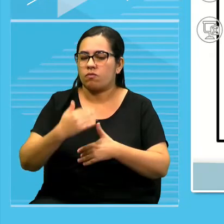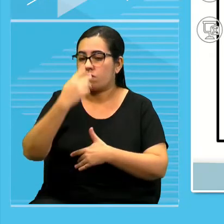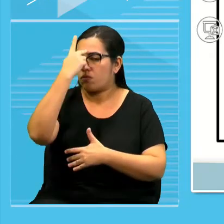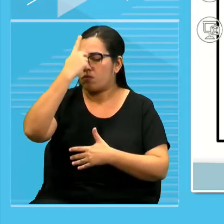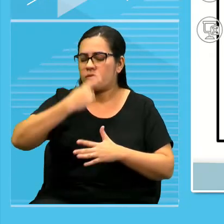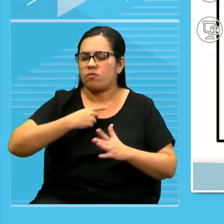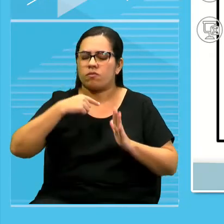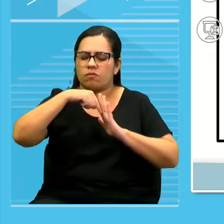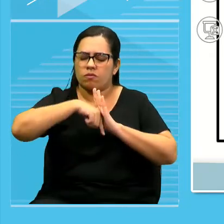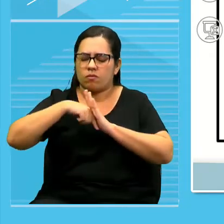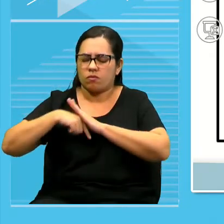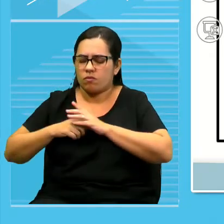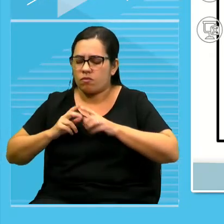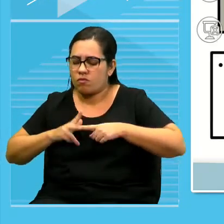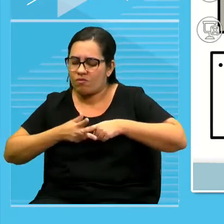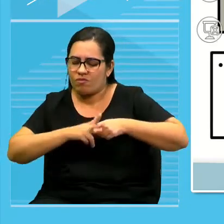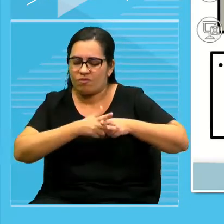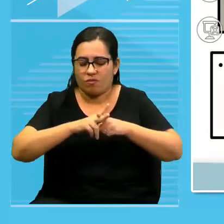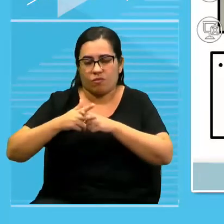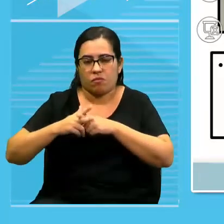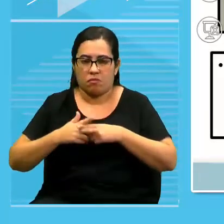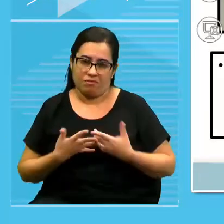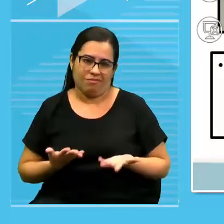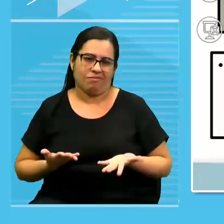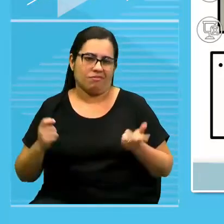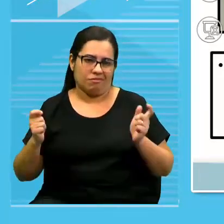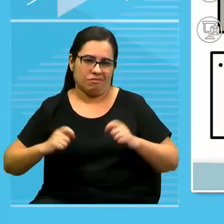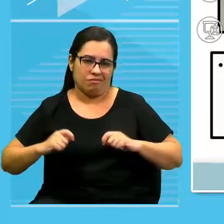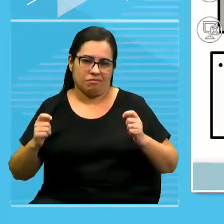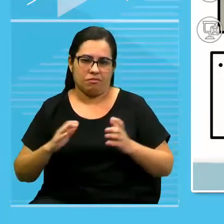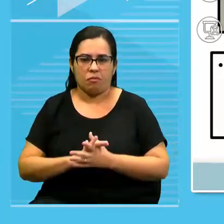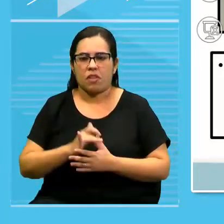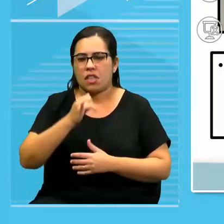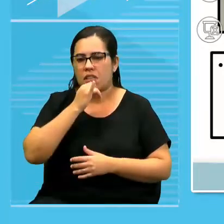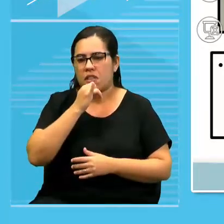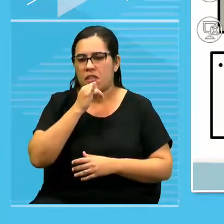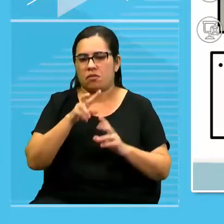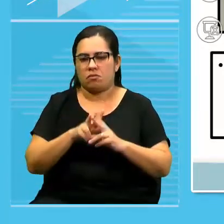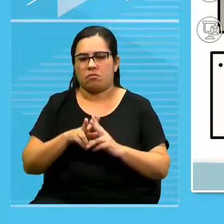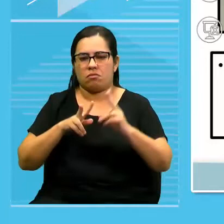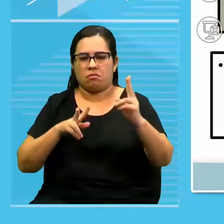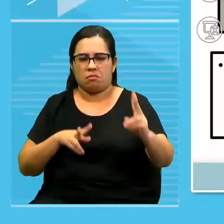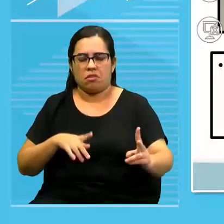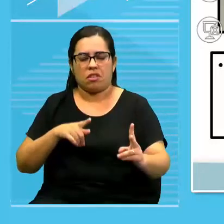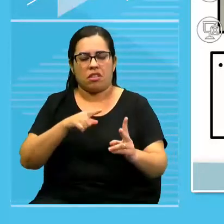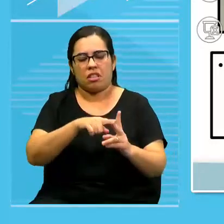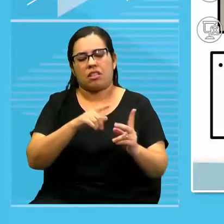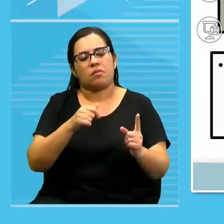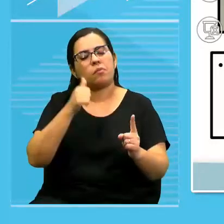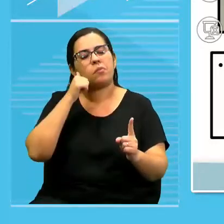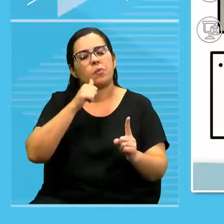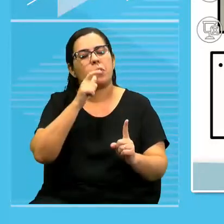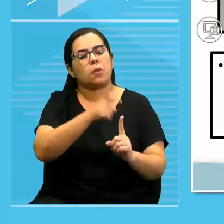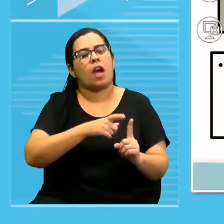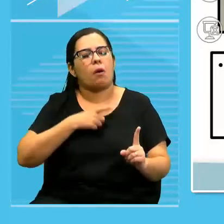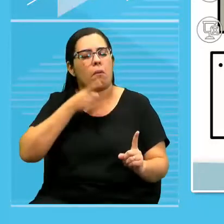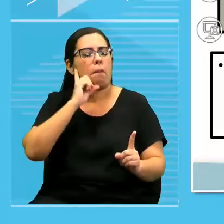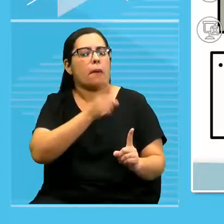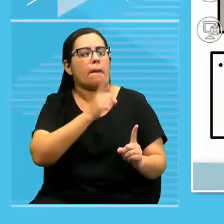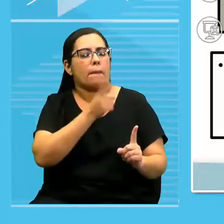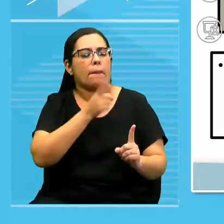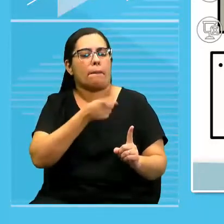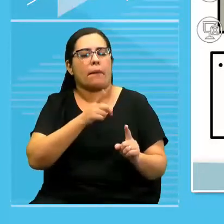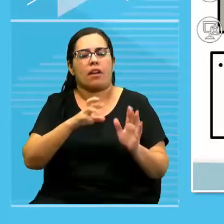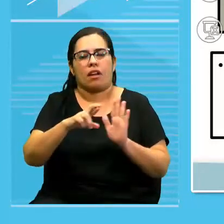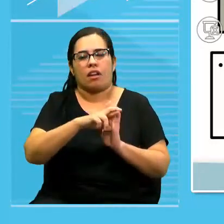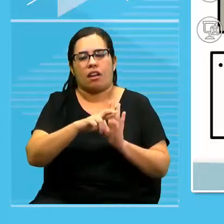mesmo não tem como eu chegar aqui para Ana Cristina que tá assistindo a nossa aula e digitar regras para a